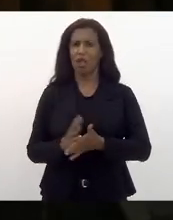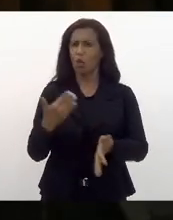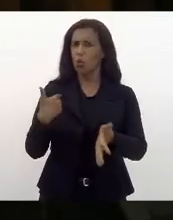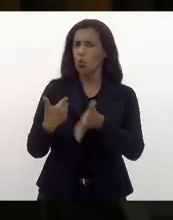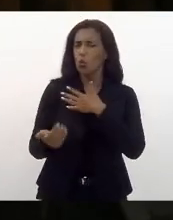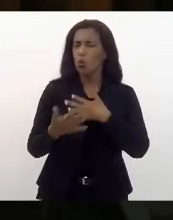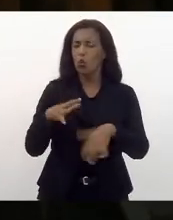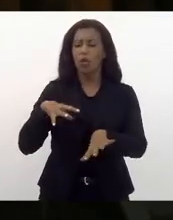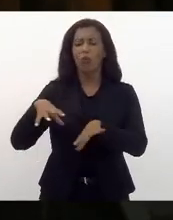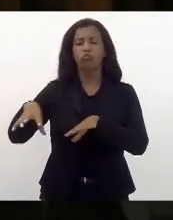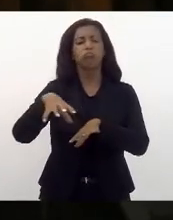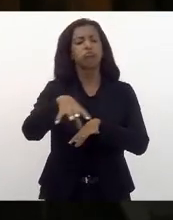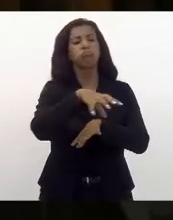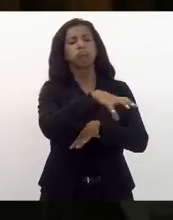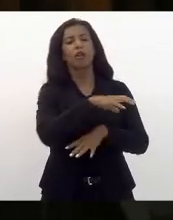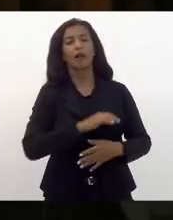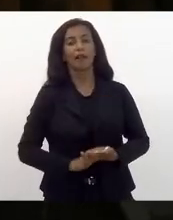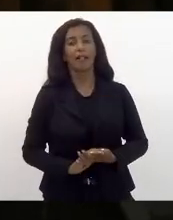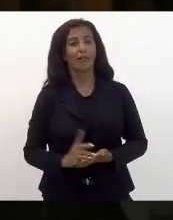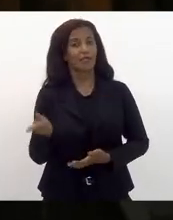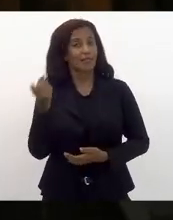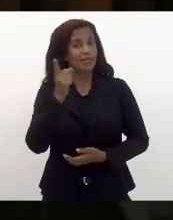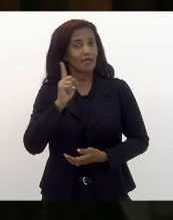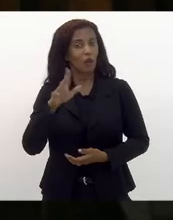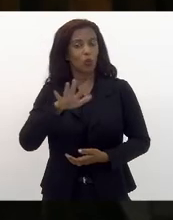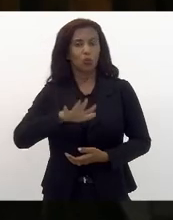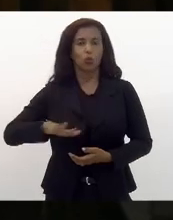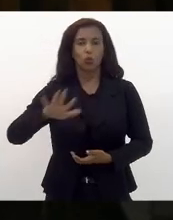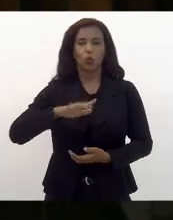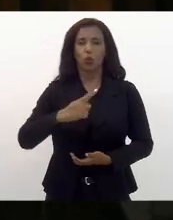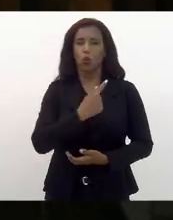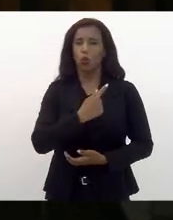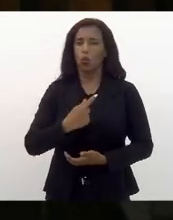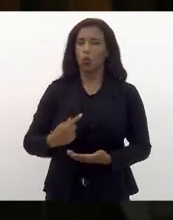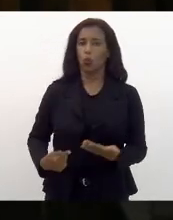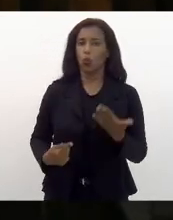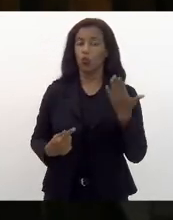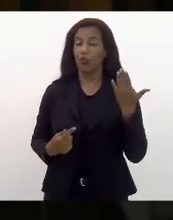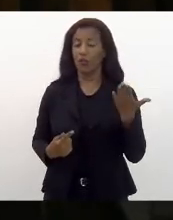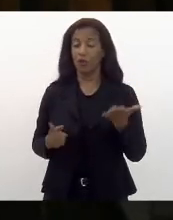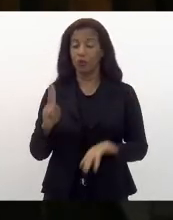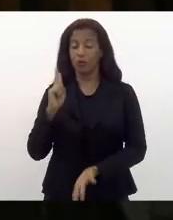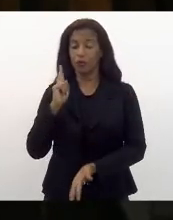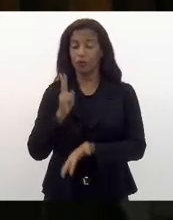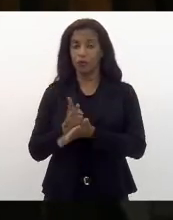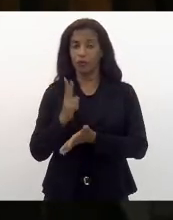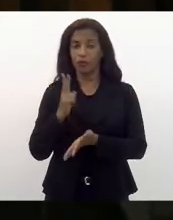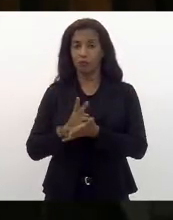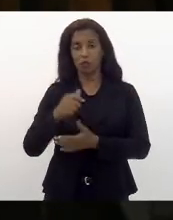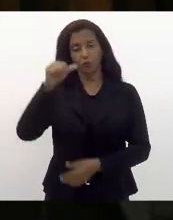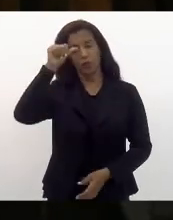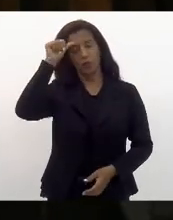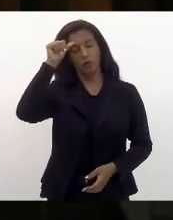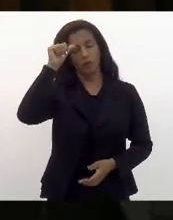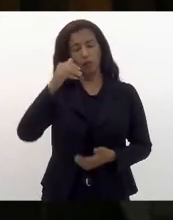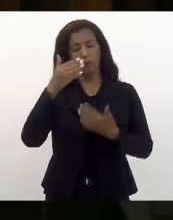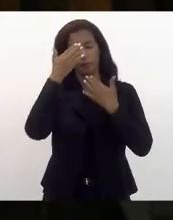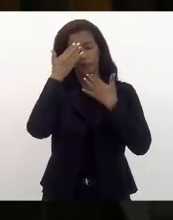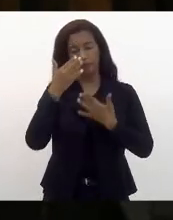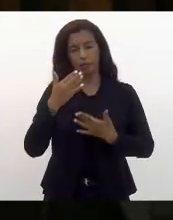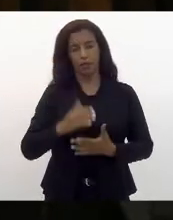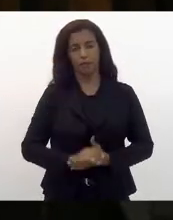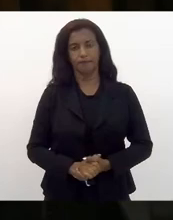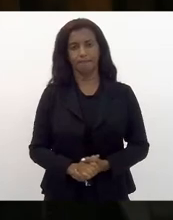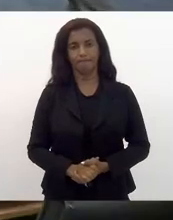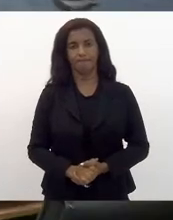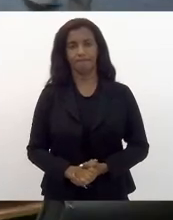qualquer Campo não no campo do governador que é o Mais do Mesmo Cláudio Castro tá obrigado senhora